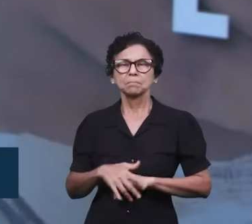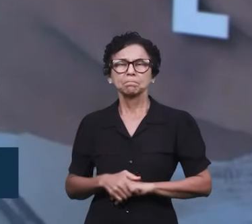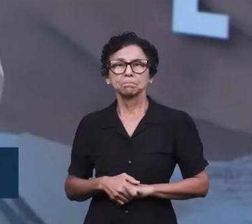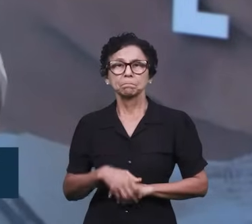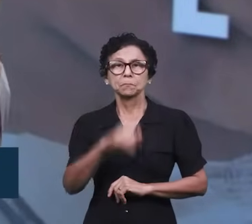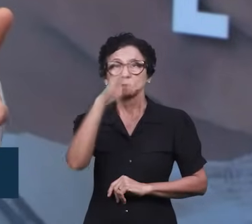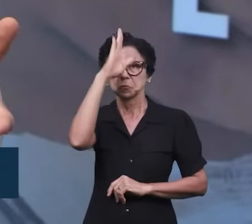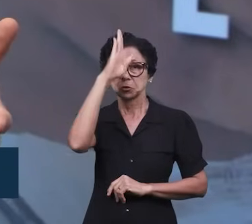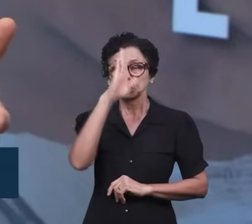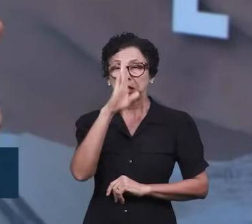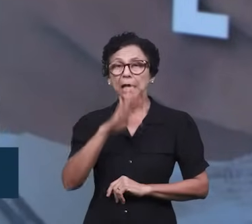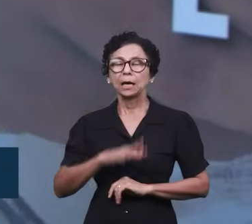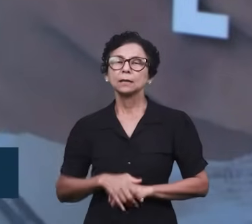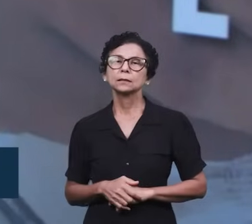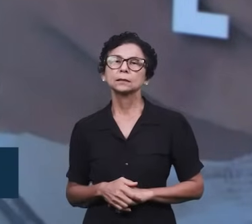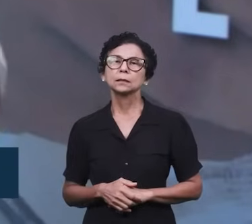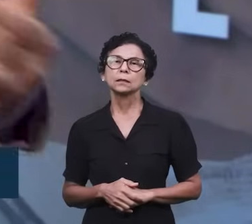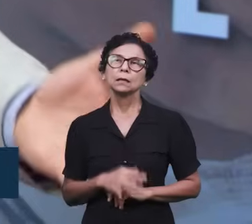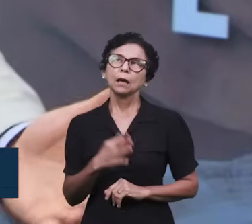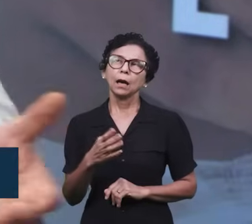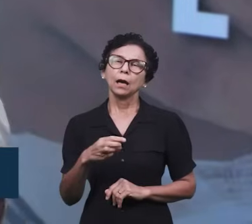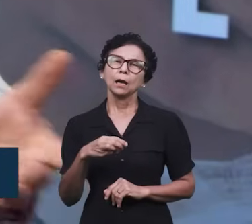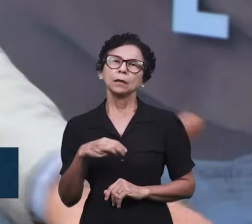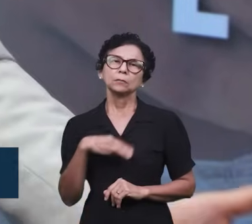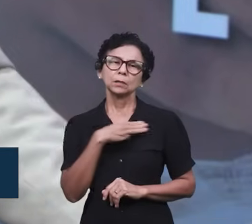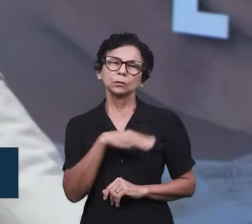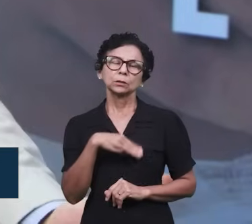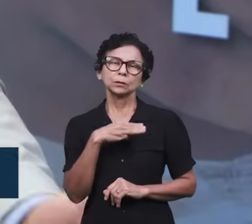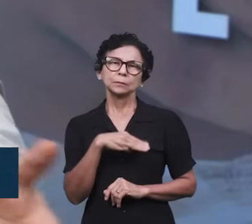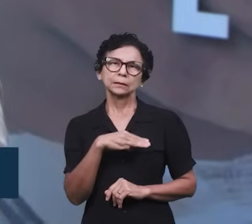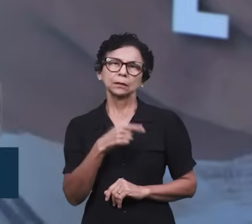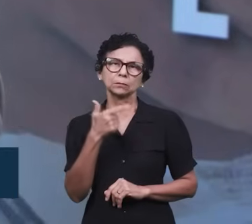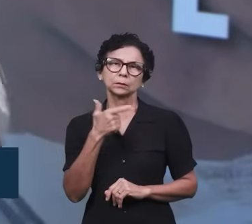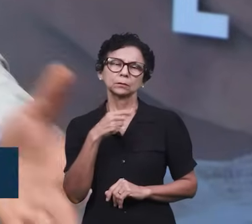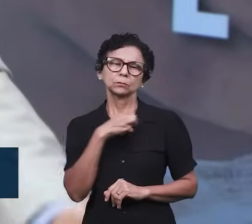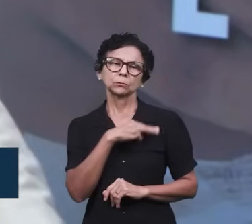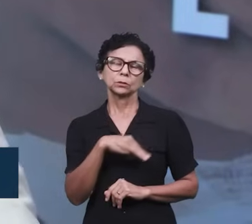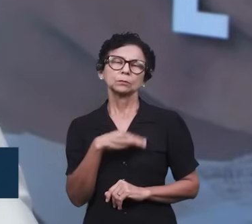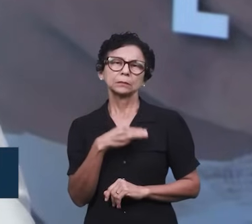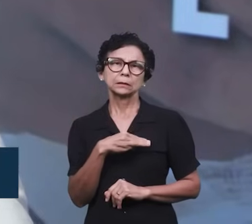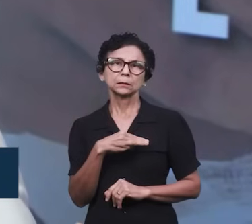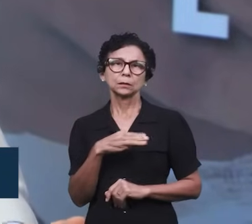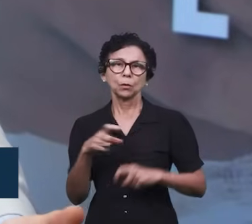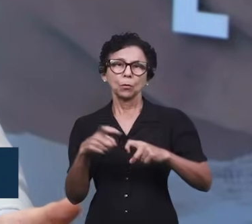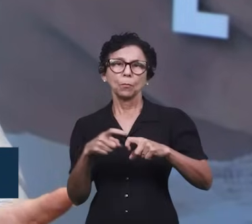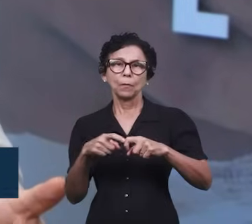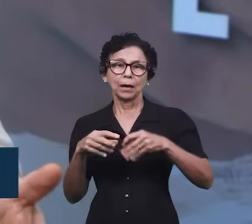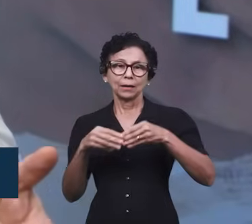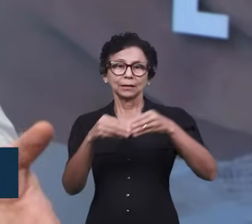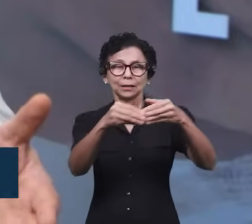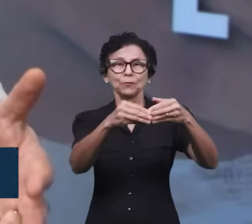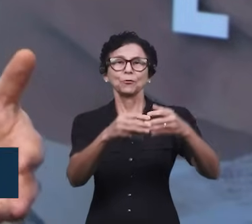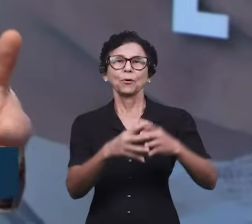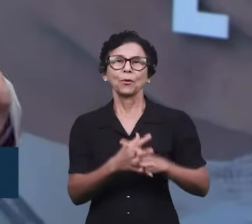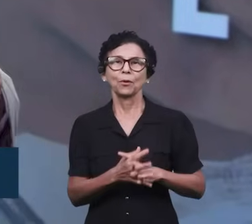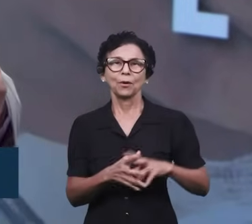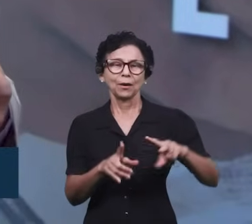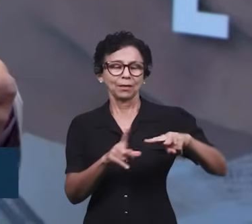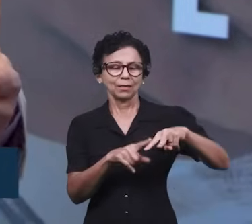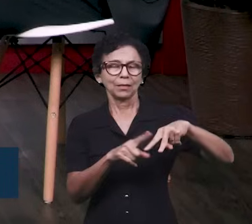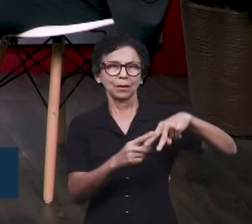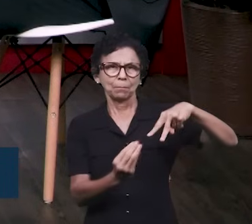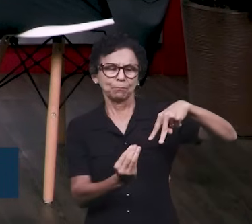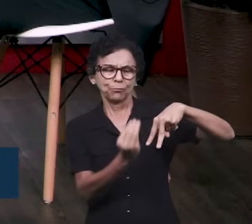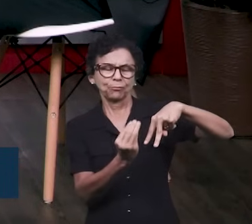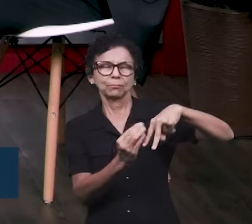ele levou já a órtese ou prótese, bom, enfim, definitiva já, né, e o